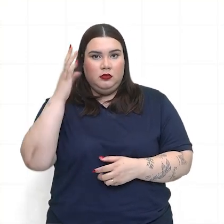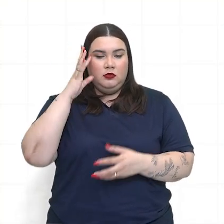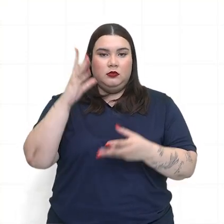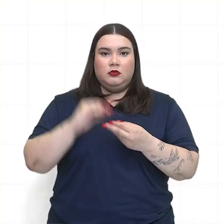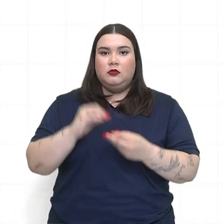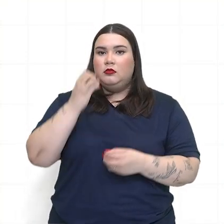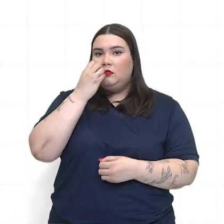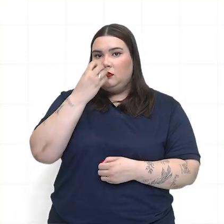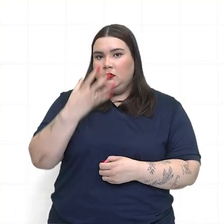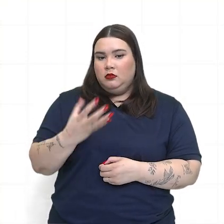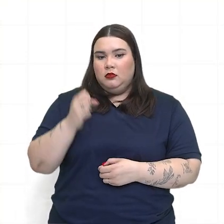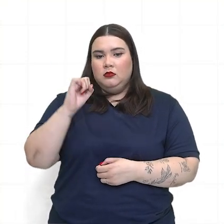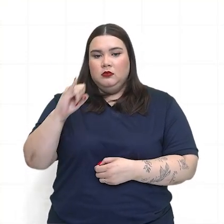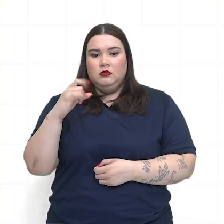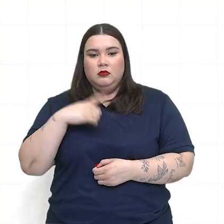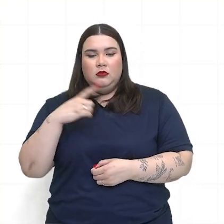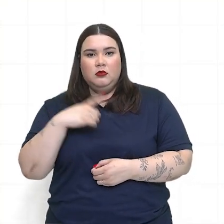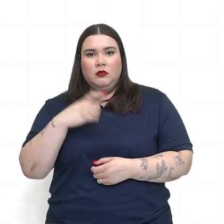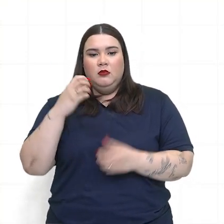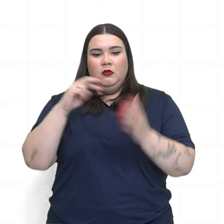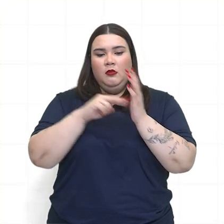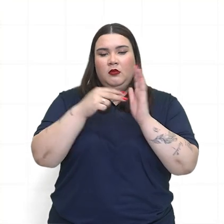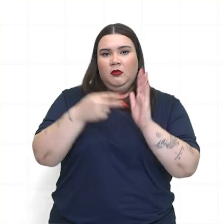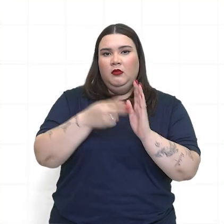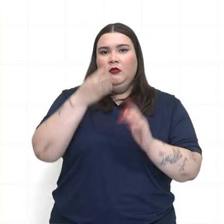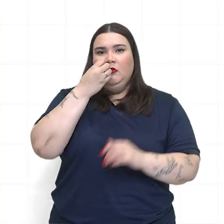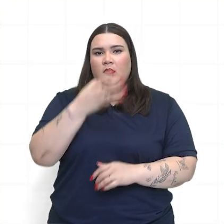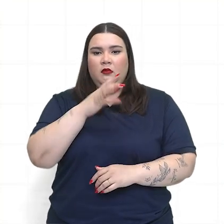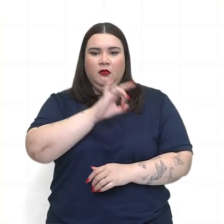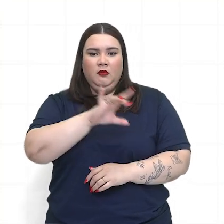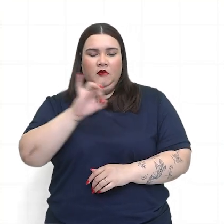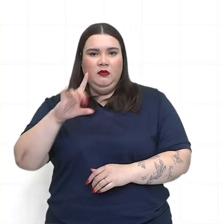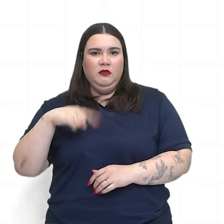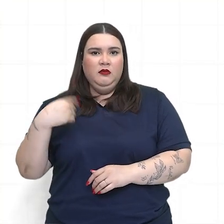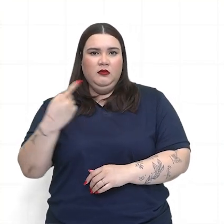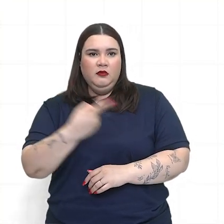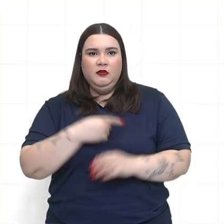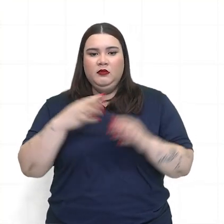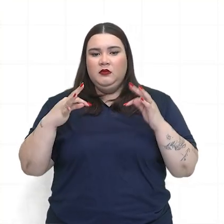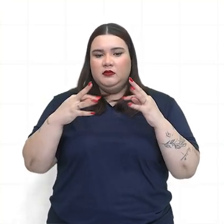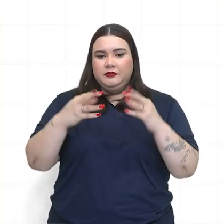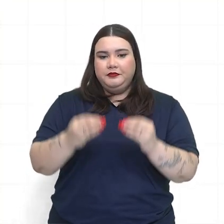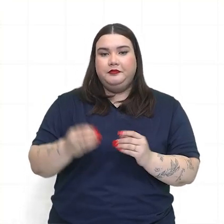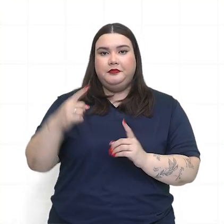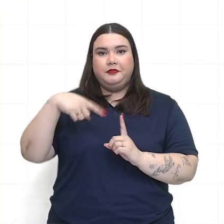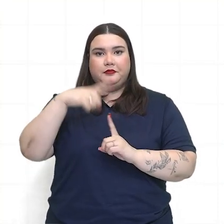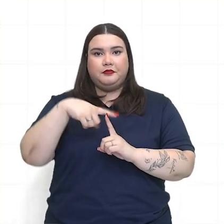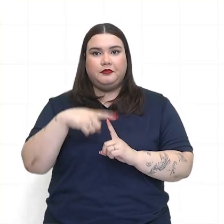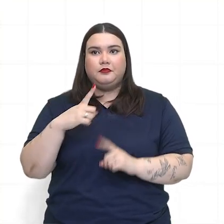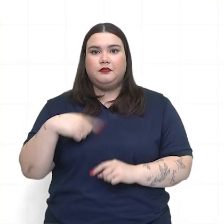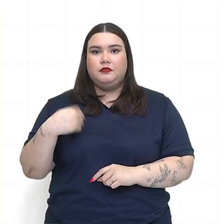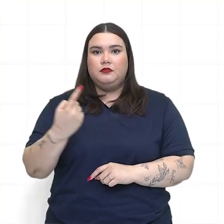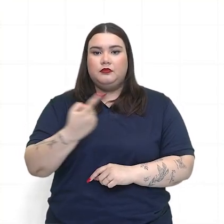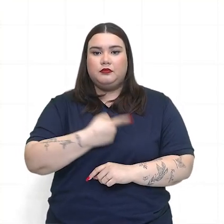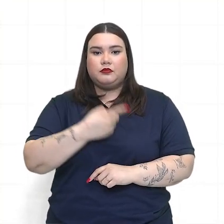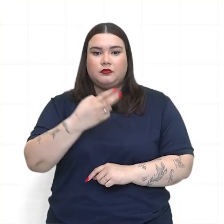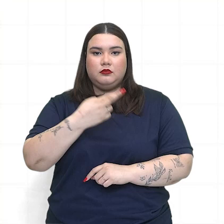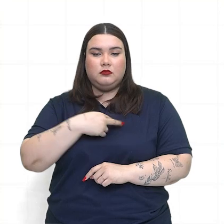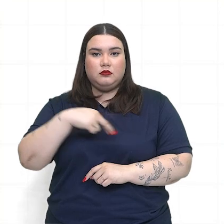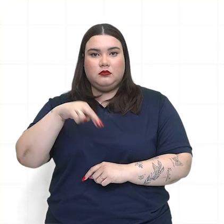se é universal e se tem sentido para cada um de nós, tudo isso são maneiras pelas quais